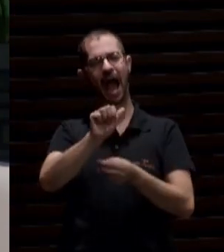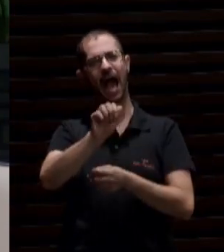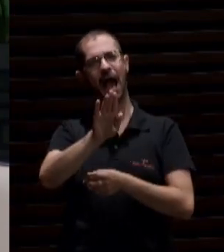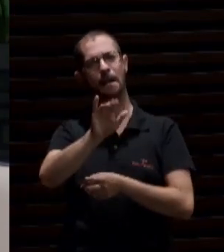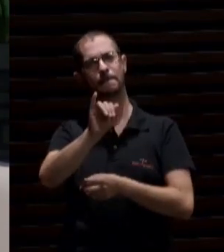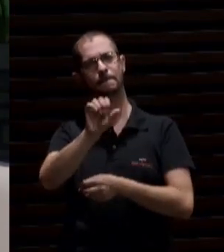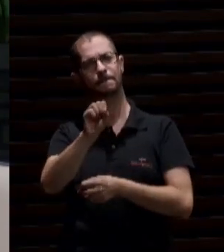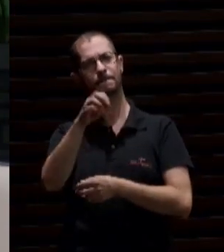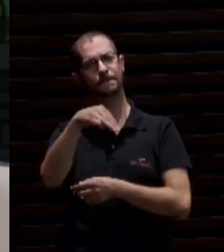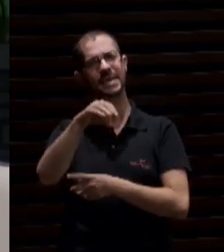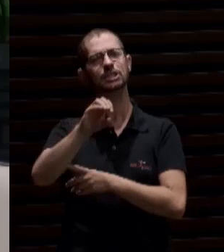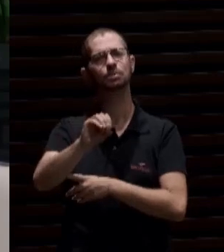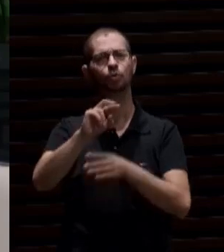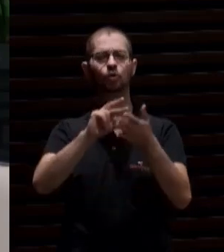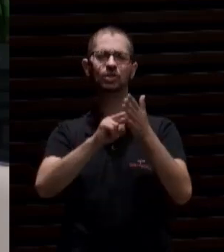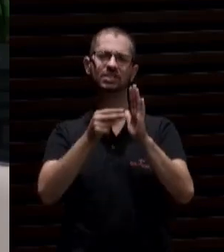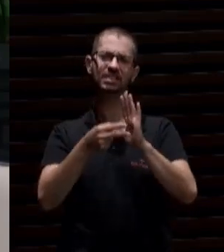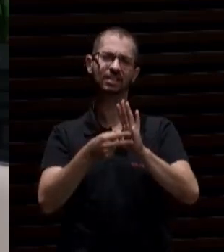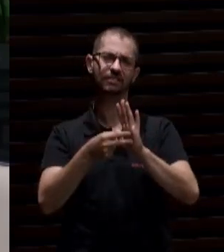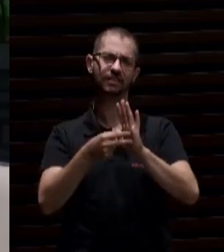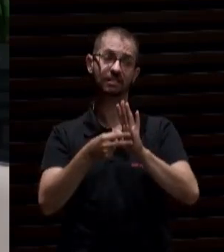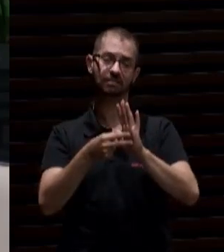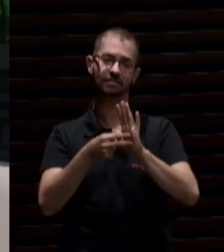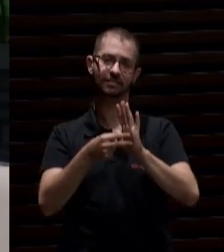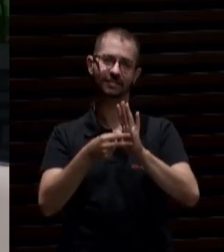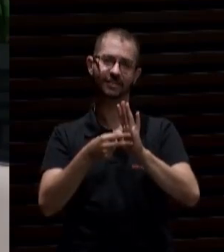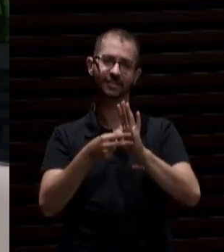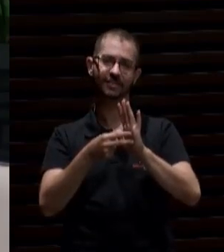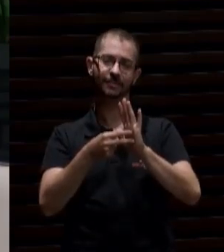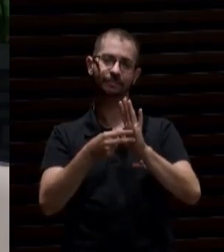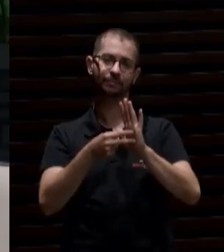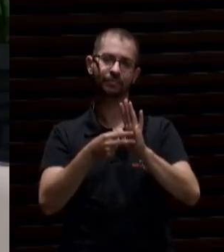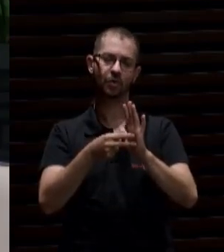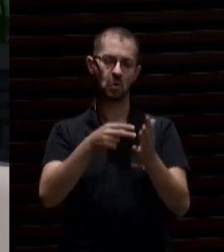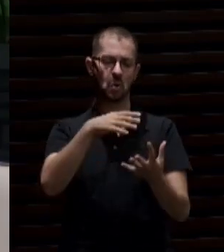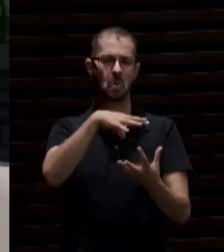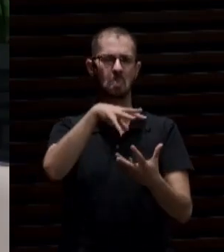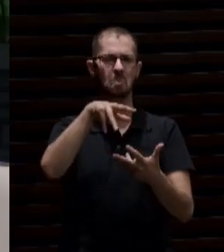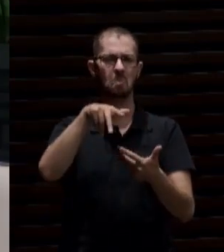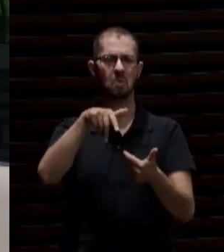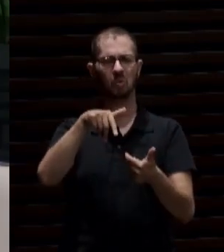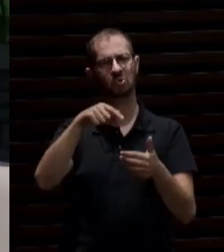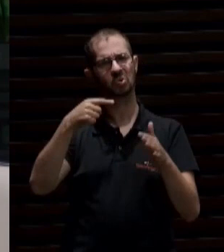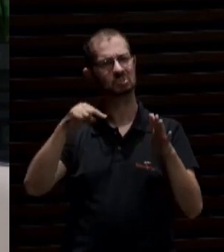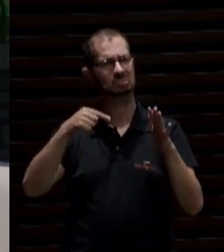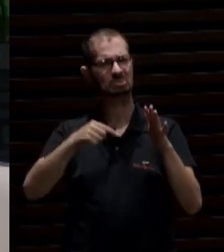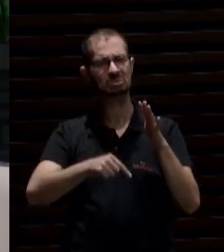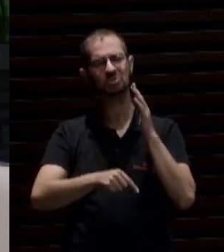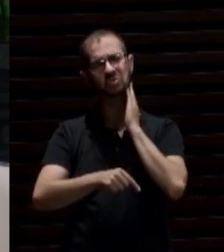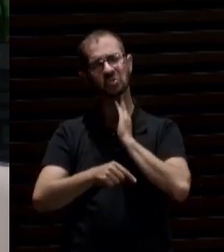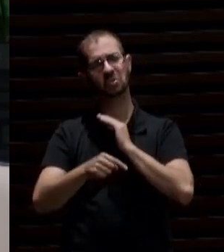utiliza, em hebraico significa Sheol, que no hebraico significa mundo dos mortos ou Hades. E uma coisa